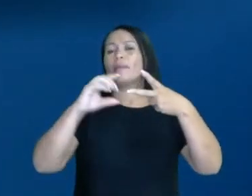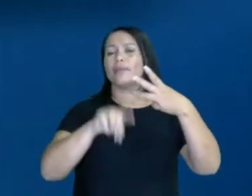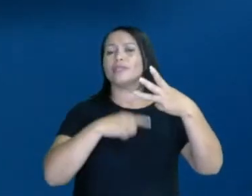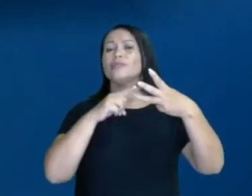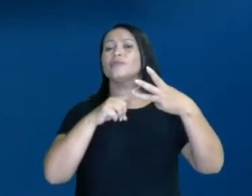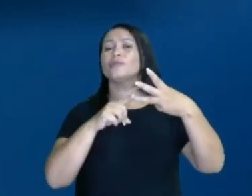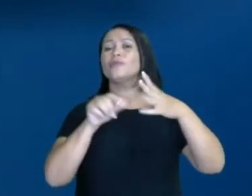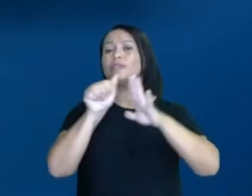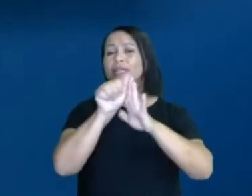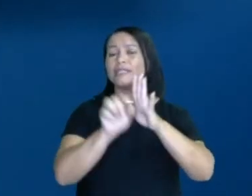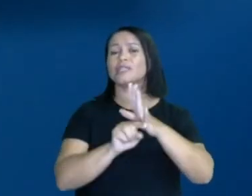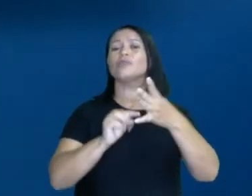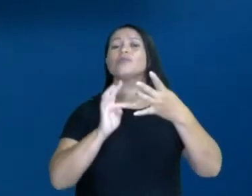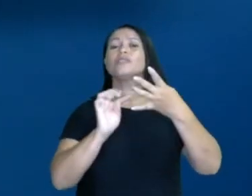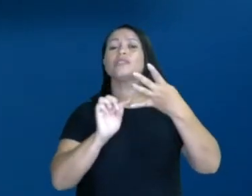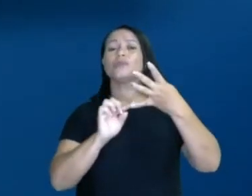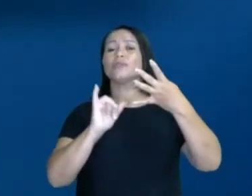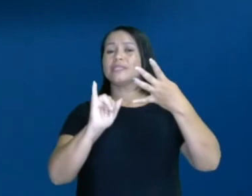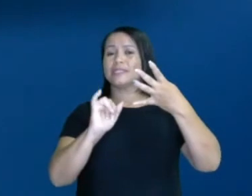artigo e incisos.